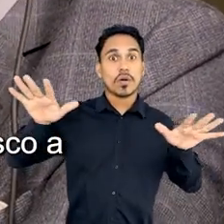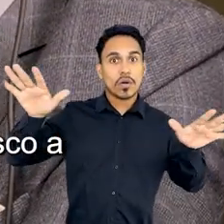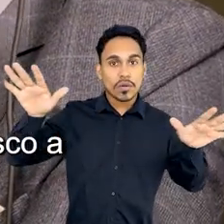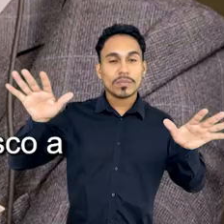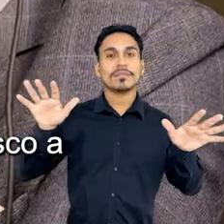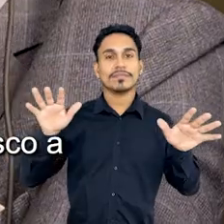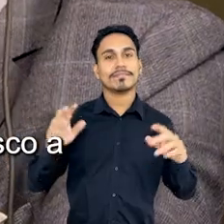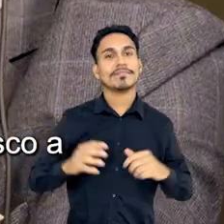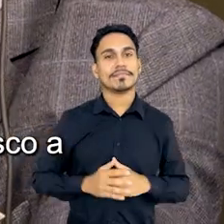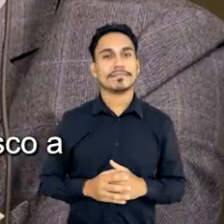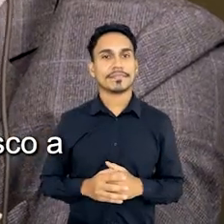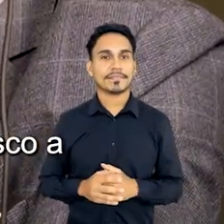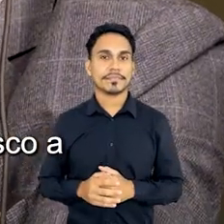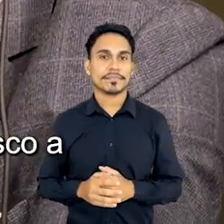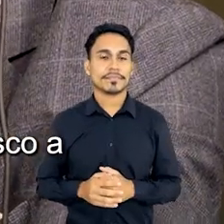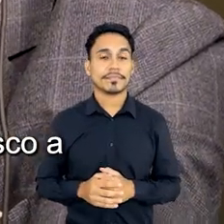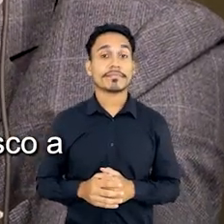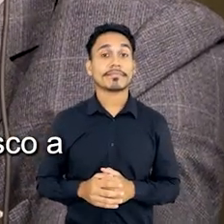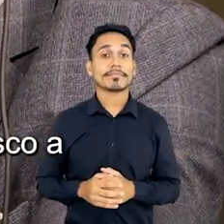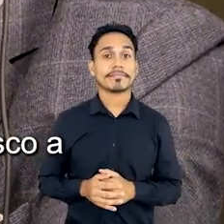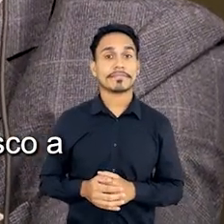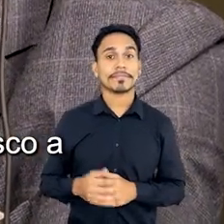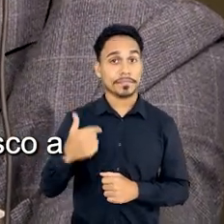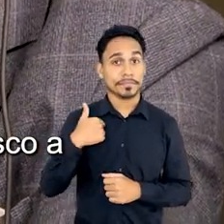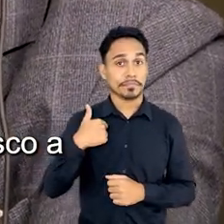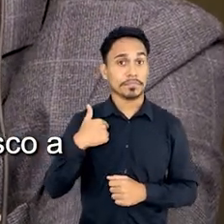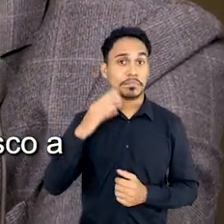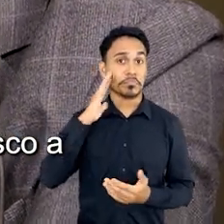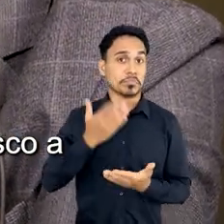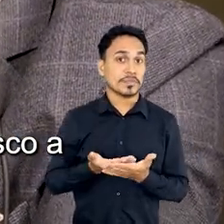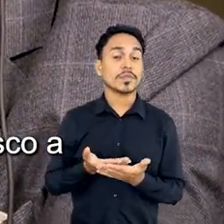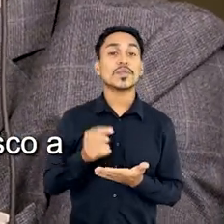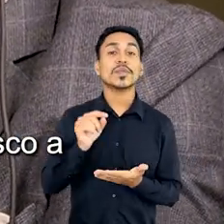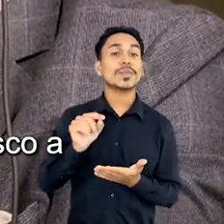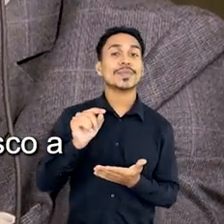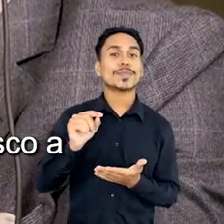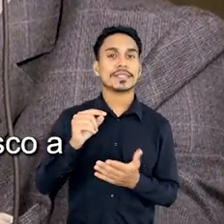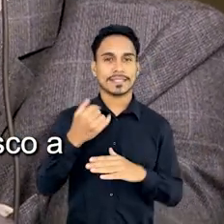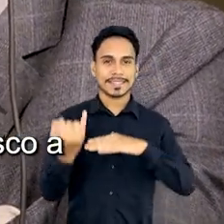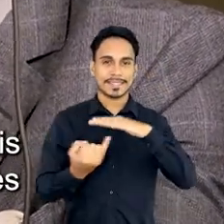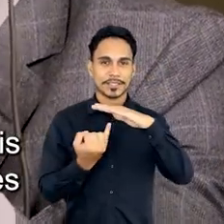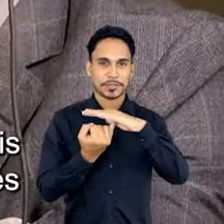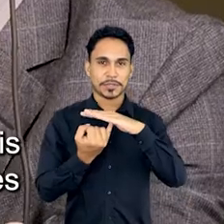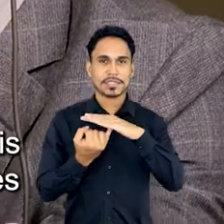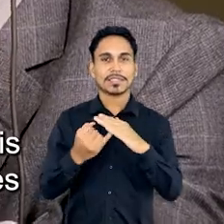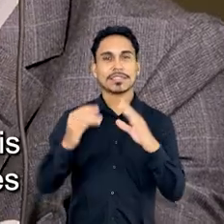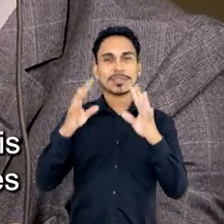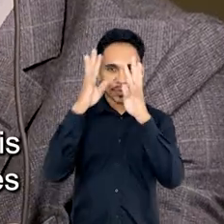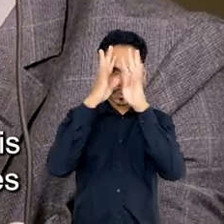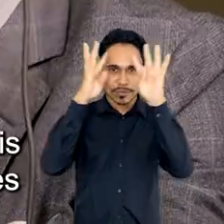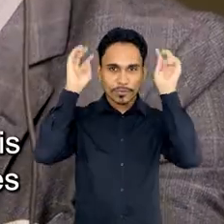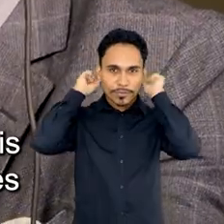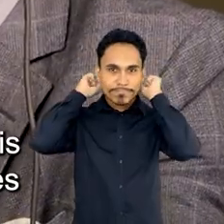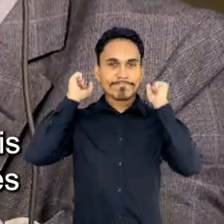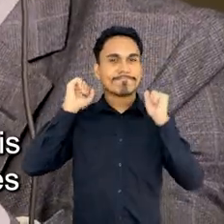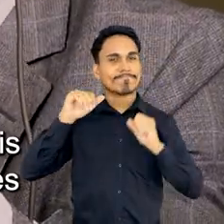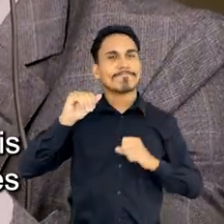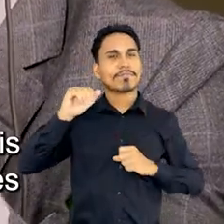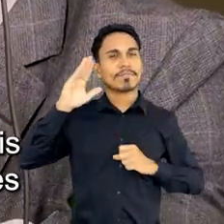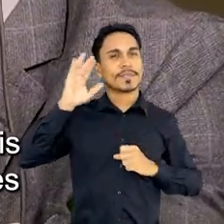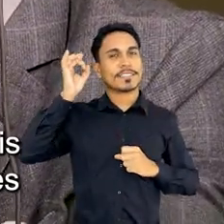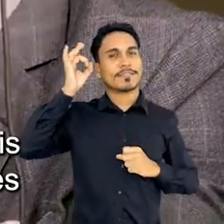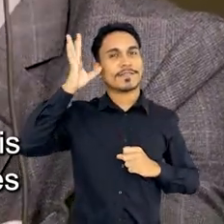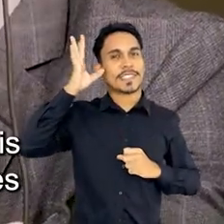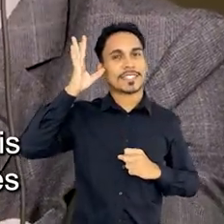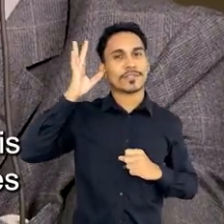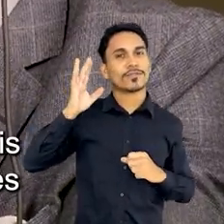se interioriza e é diferente eu euer dizer que essa essa essa instituição quase Sagrada que a gente defende como conceito ela é mais